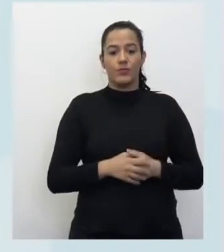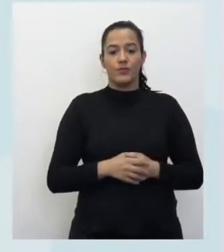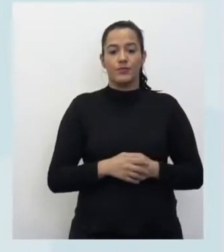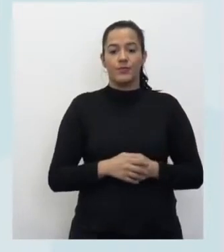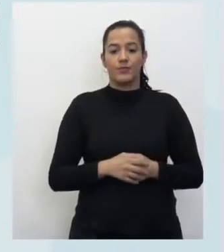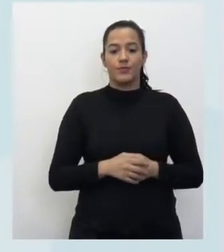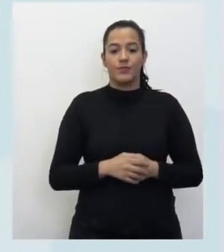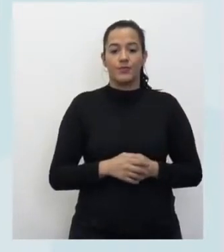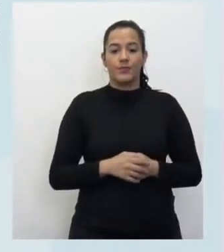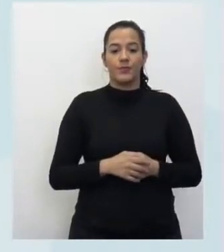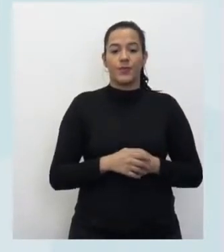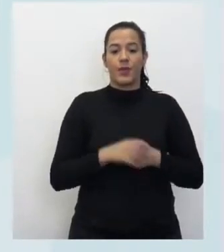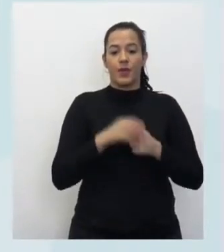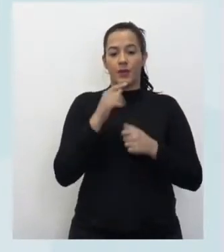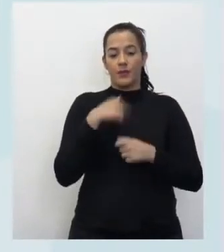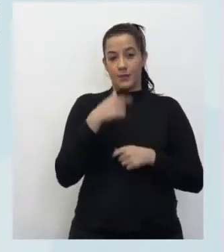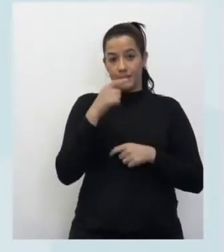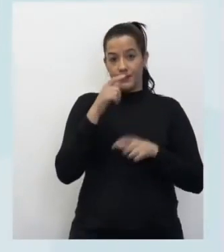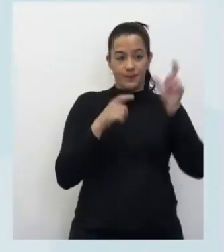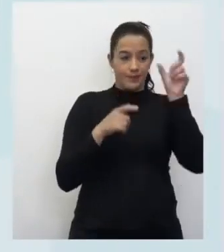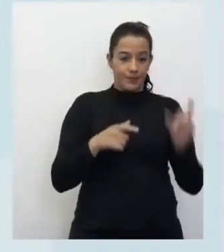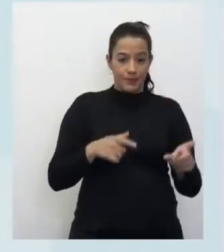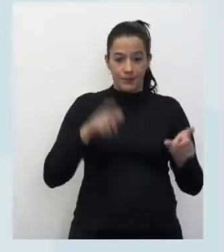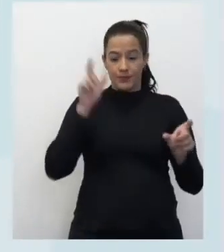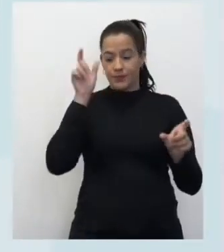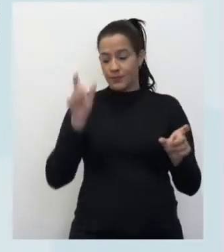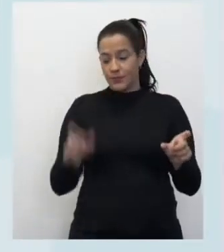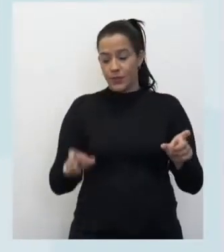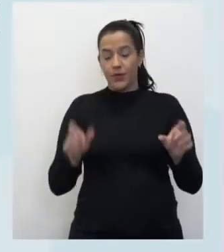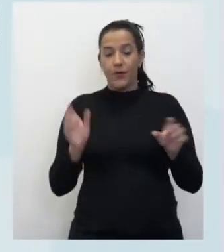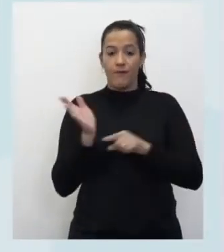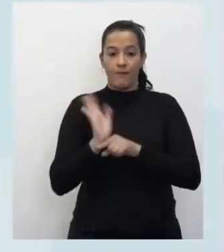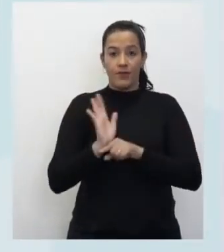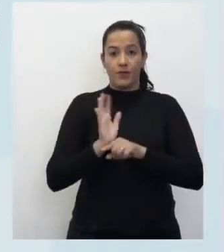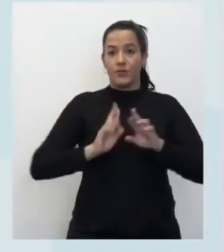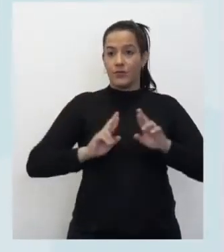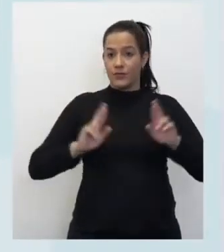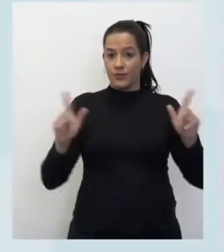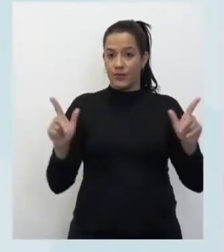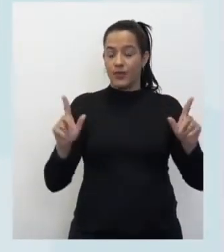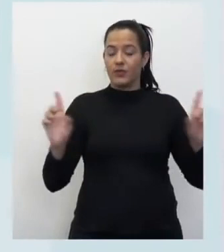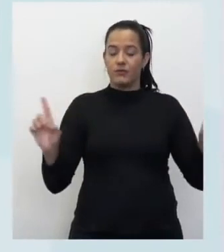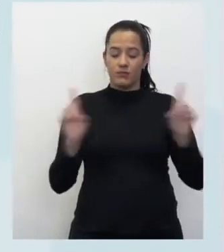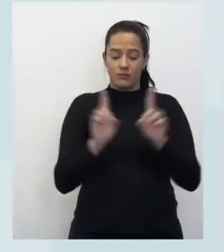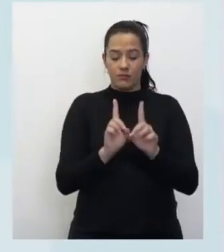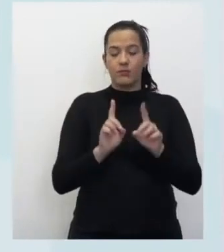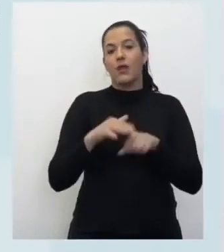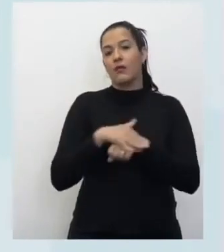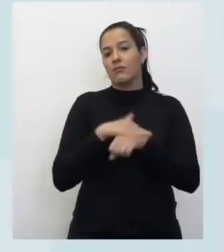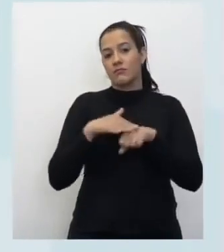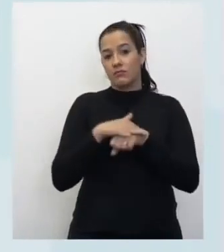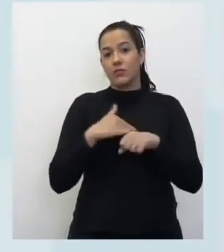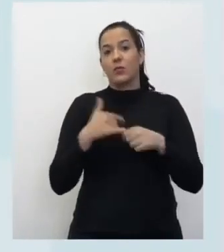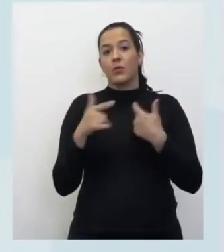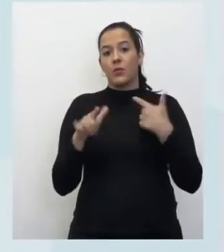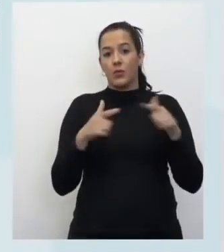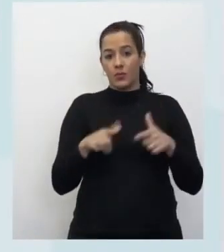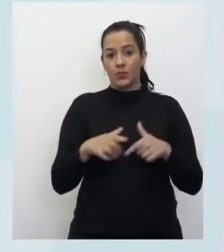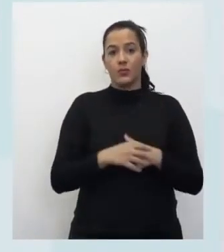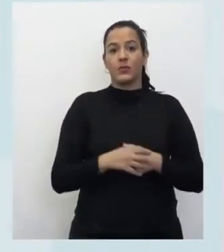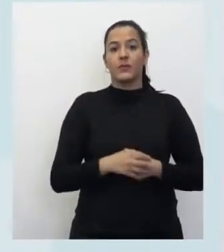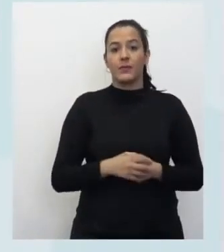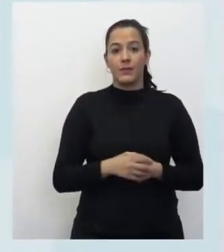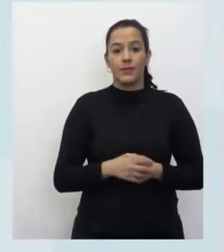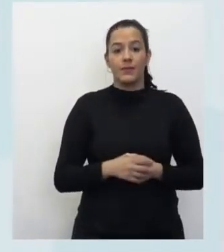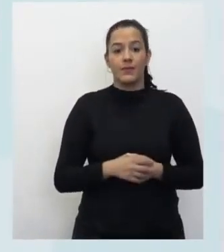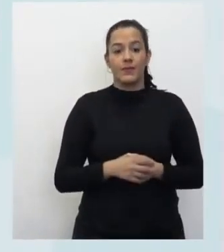Uma personagem de uma conversa com a outra. Isso às vezes também acontece em programas de televisão, que um apresentador conversa com o apresentador da